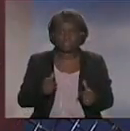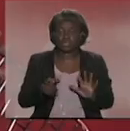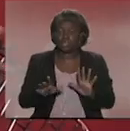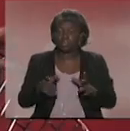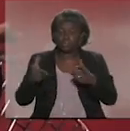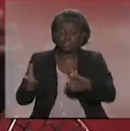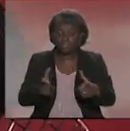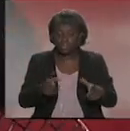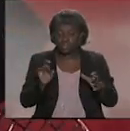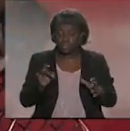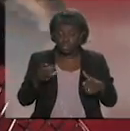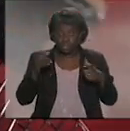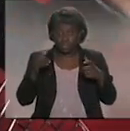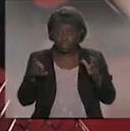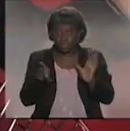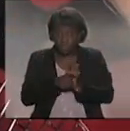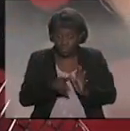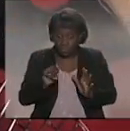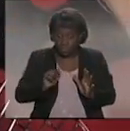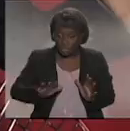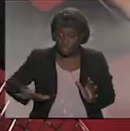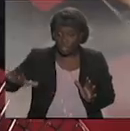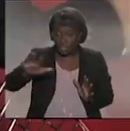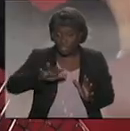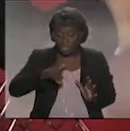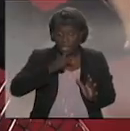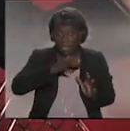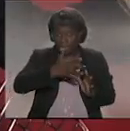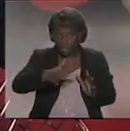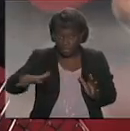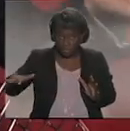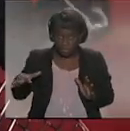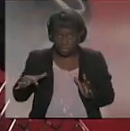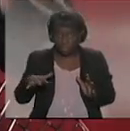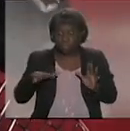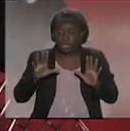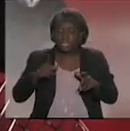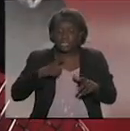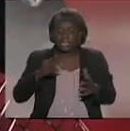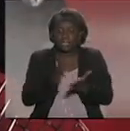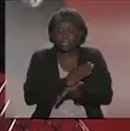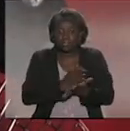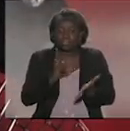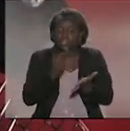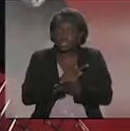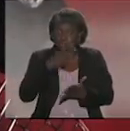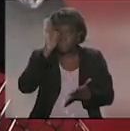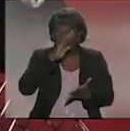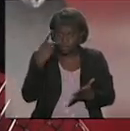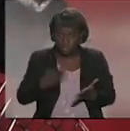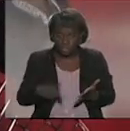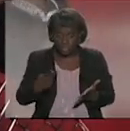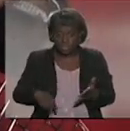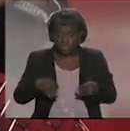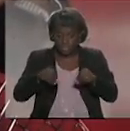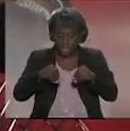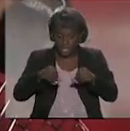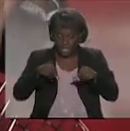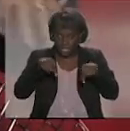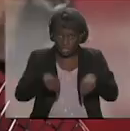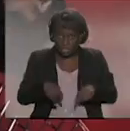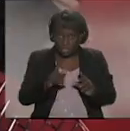delimitação. Esses parques eles só existem na área no mar, mas esses parques, tem algum parque que aconteça no Brasil